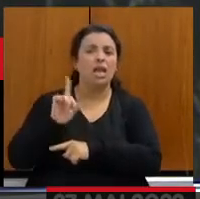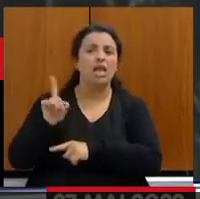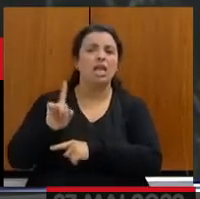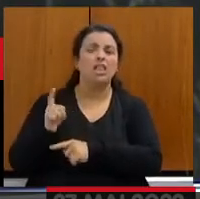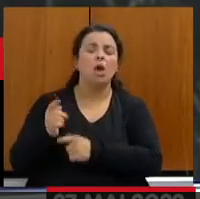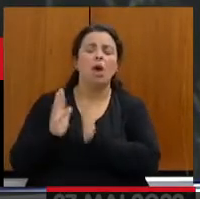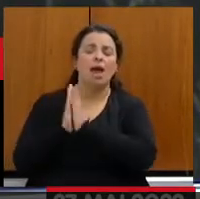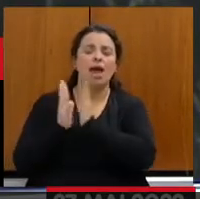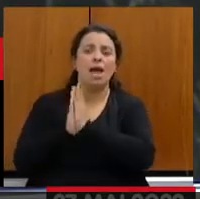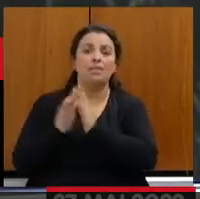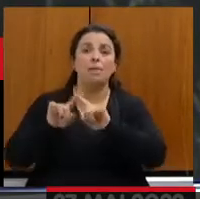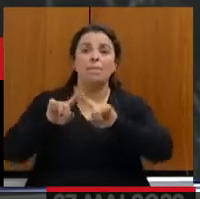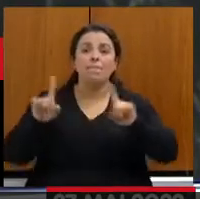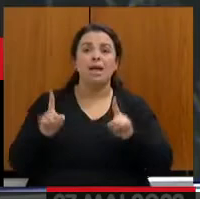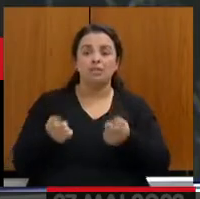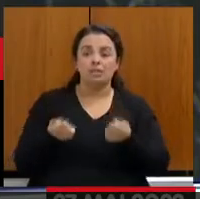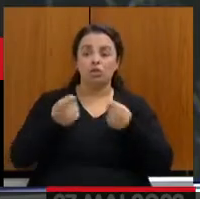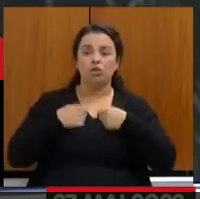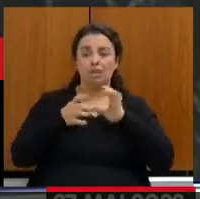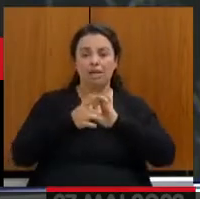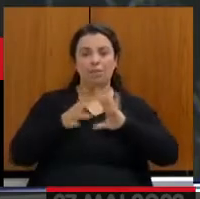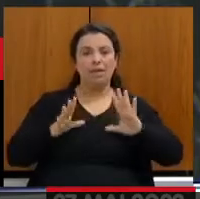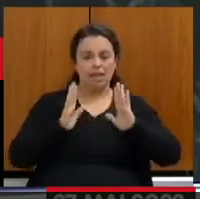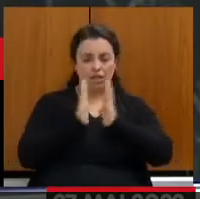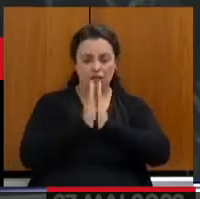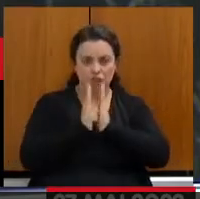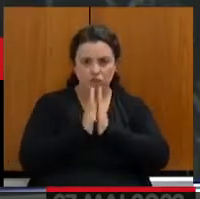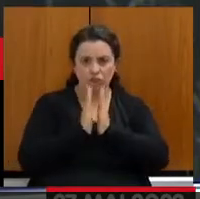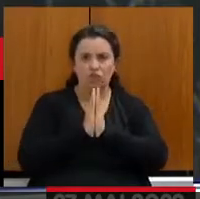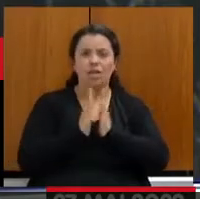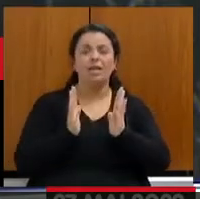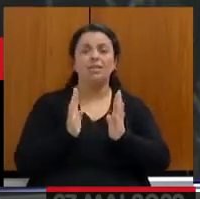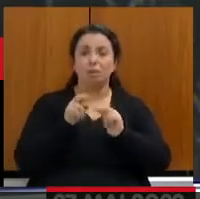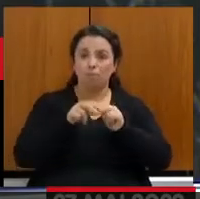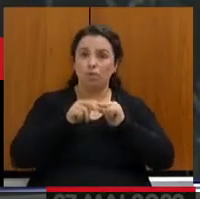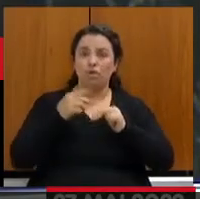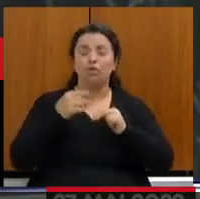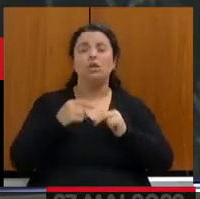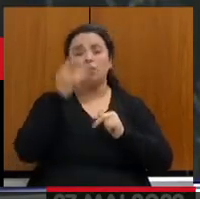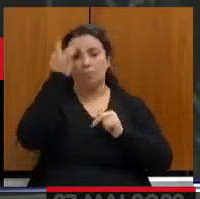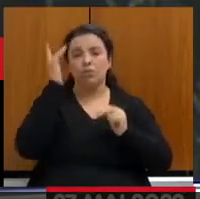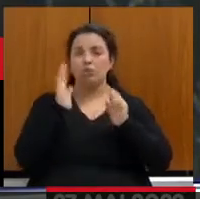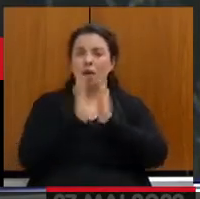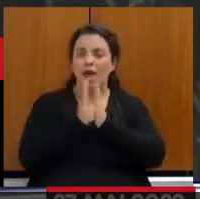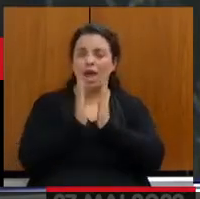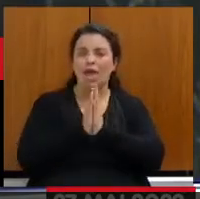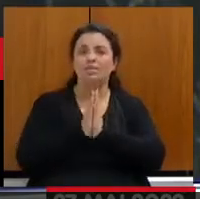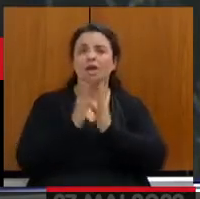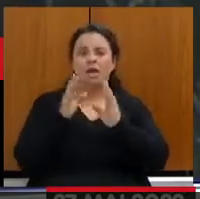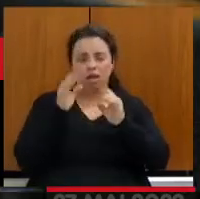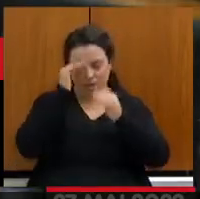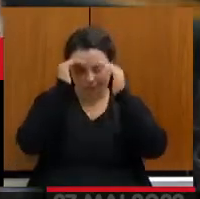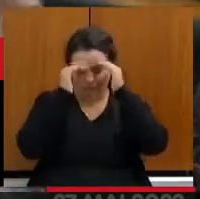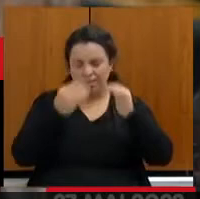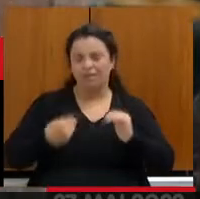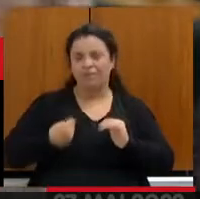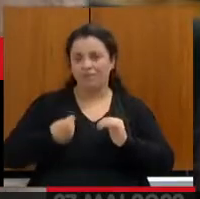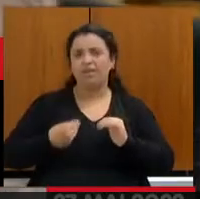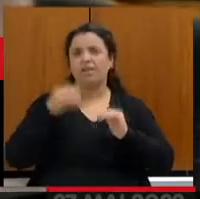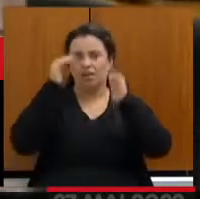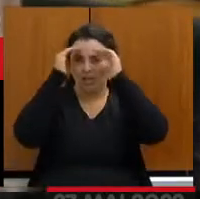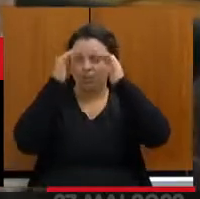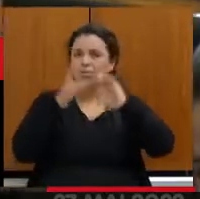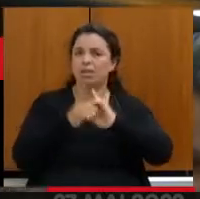direito de não rezar porque quem Reza a preserva a vida a democracia e não faz arminha com a mão muito obrigada